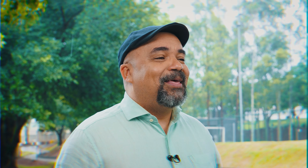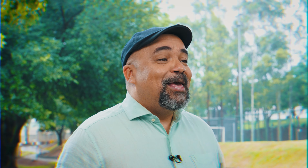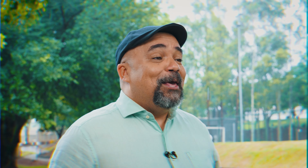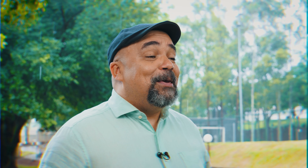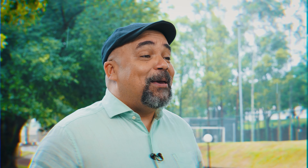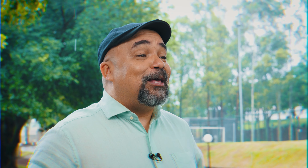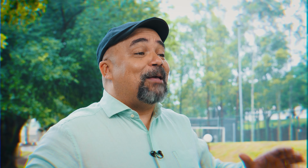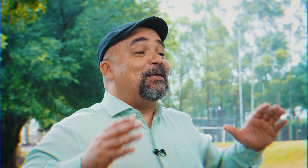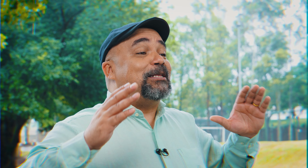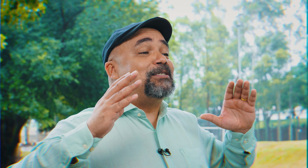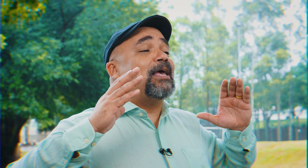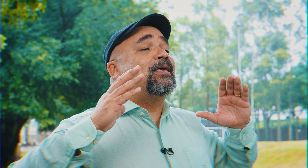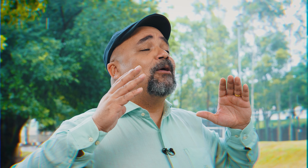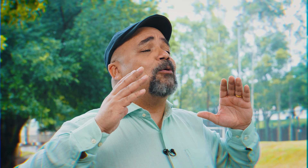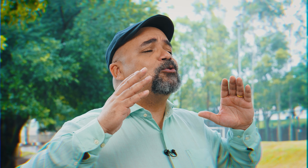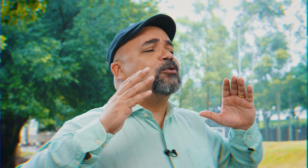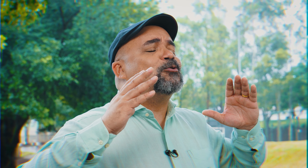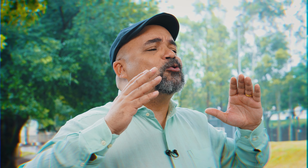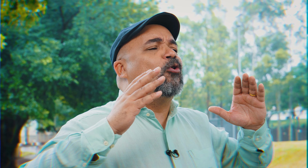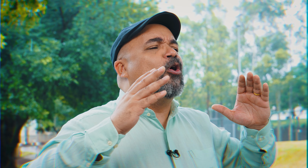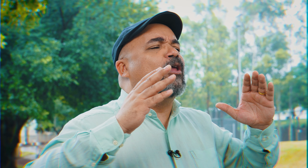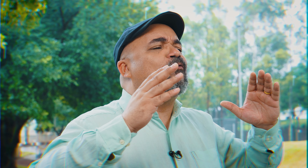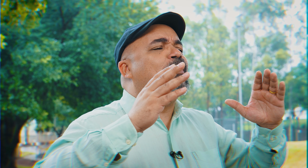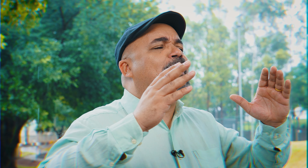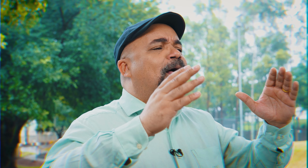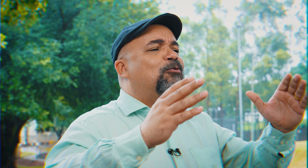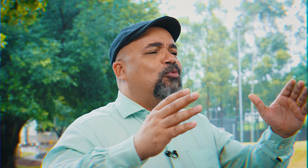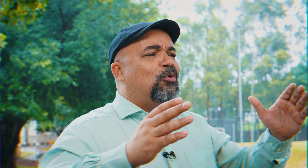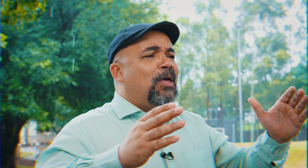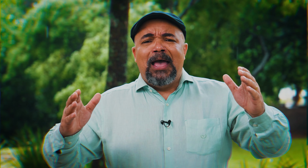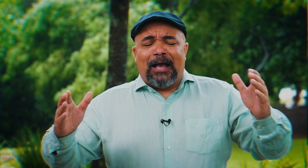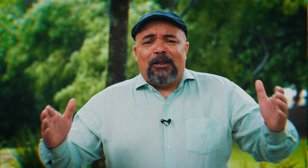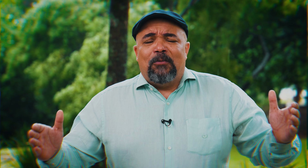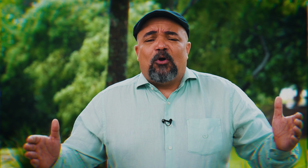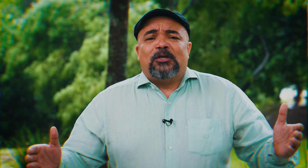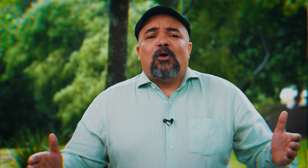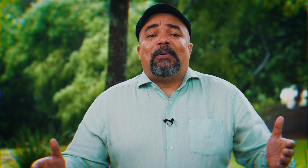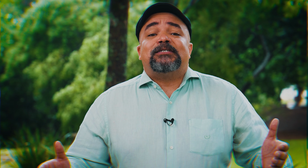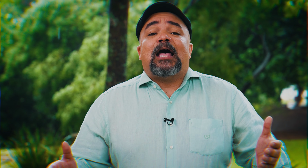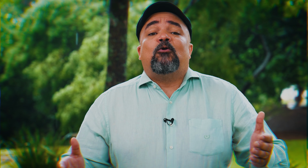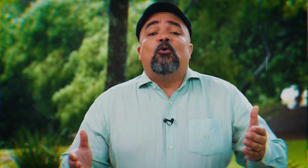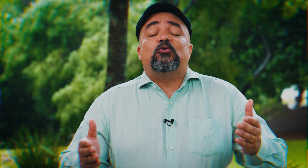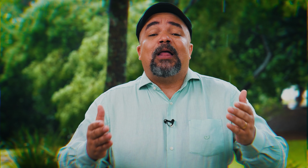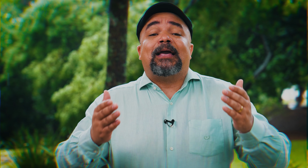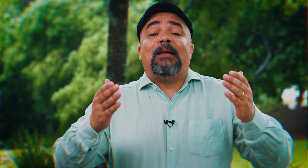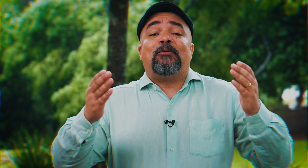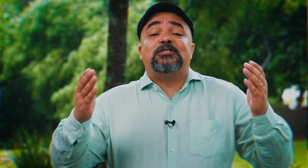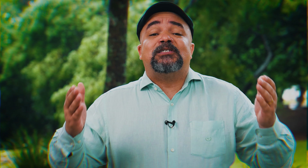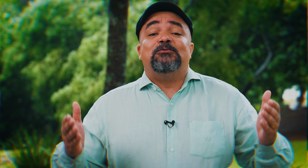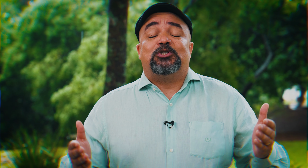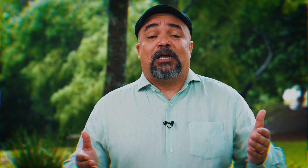curado. E imediatamente ele seguiu ao Senhor Jesus glorificando-o. Aquele homem começou a prestar culto